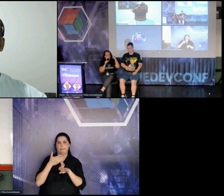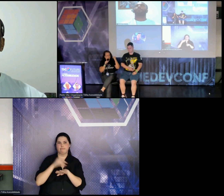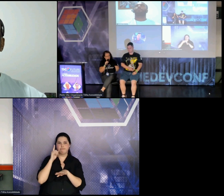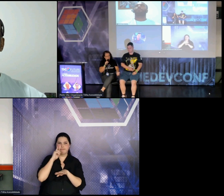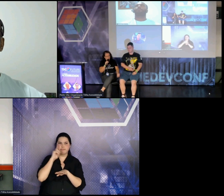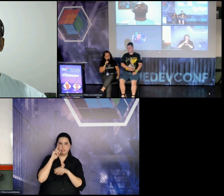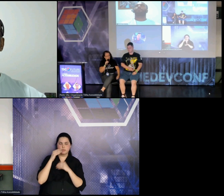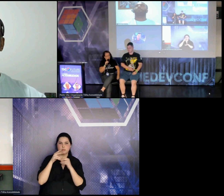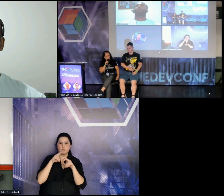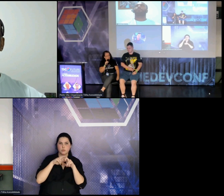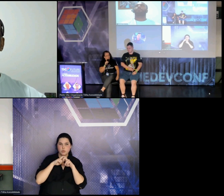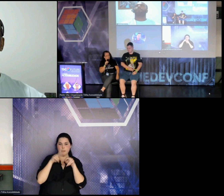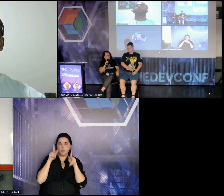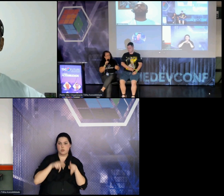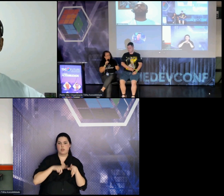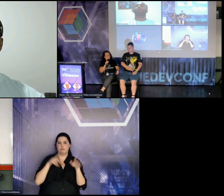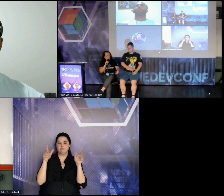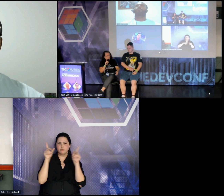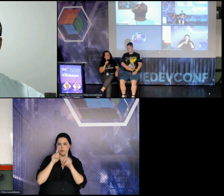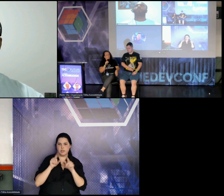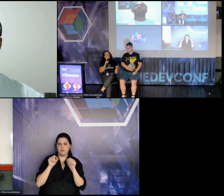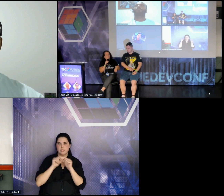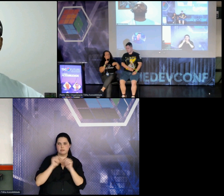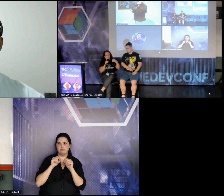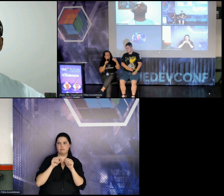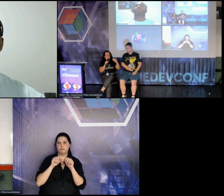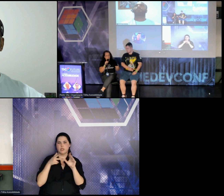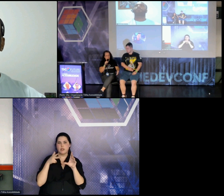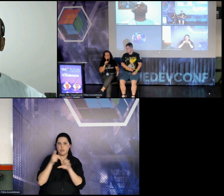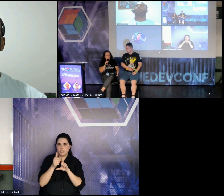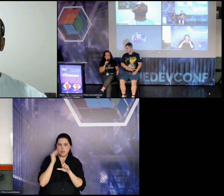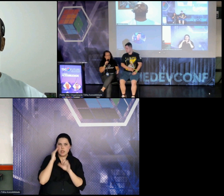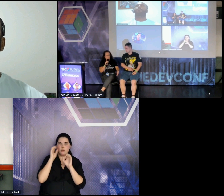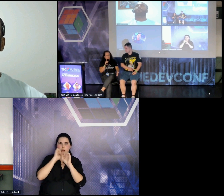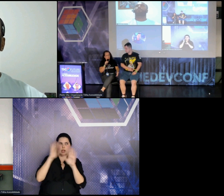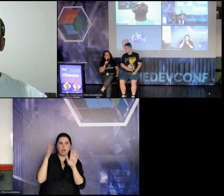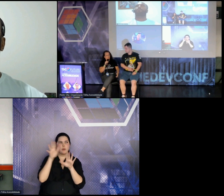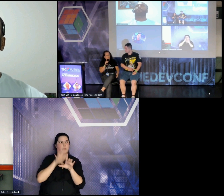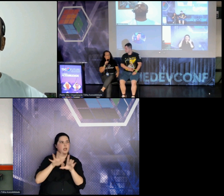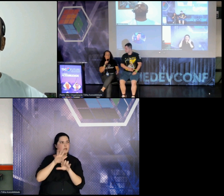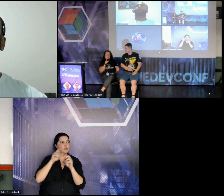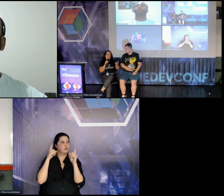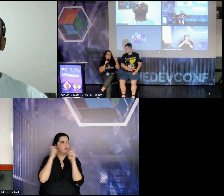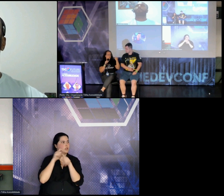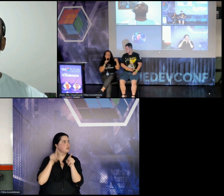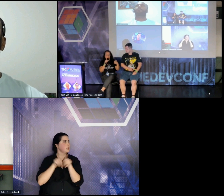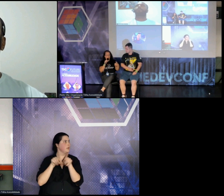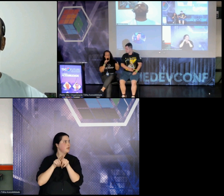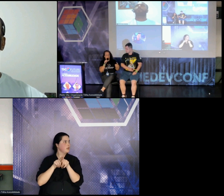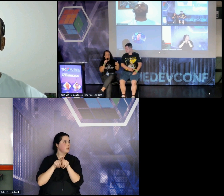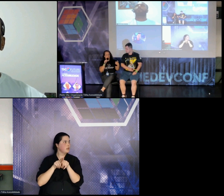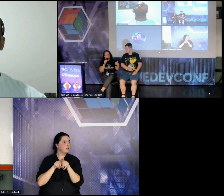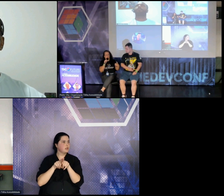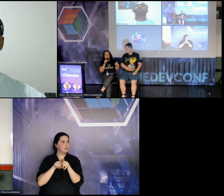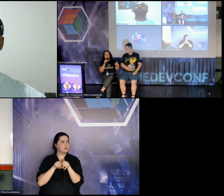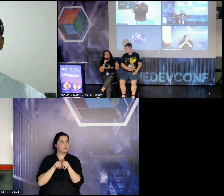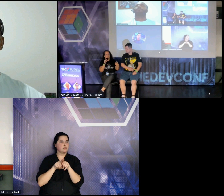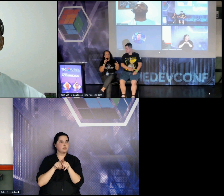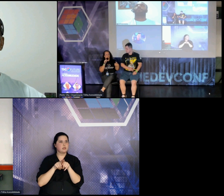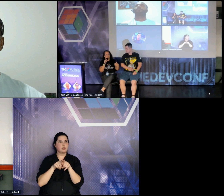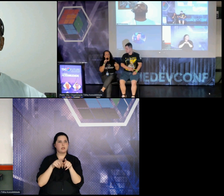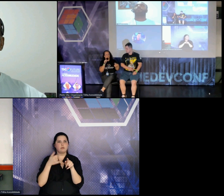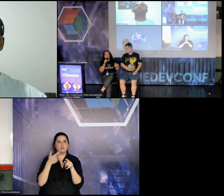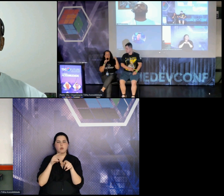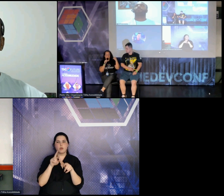em que elas viram uma pessoa com deficiência fazer a navegação, entenderam quais eram todas as dificuldades, não esperou nenhum resultado do teste de